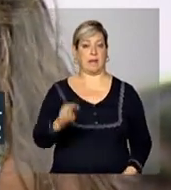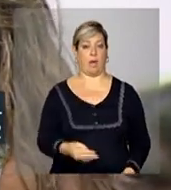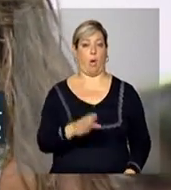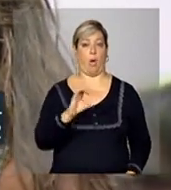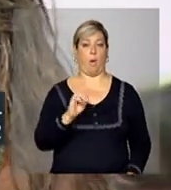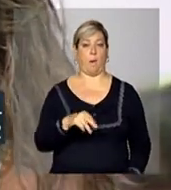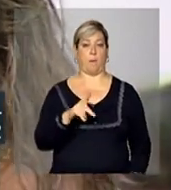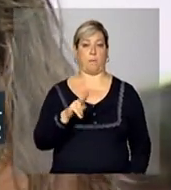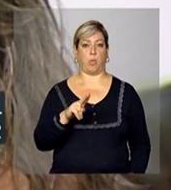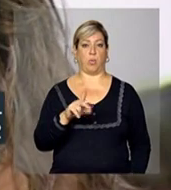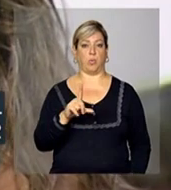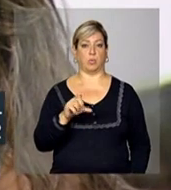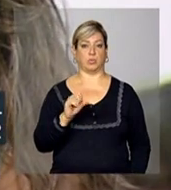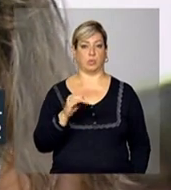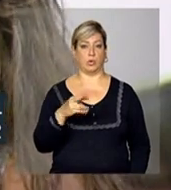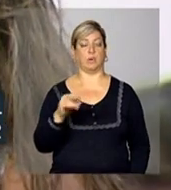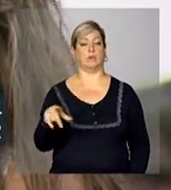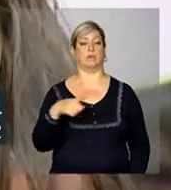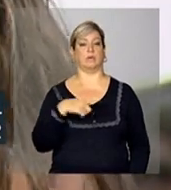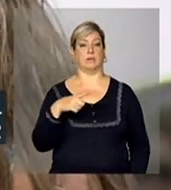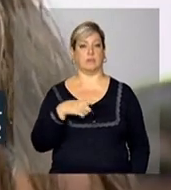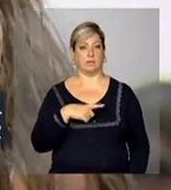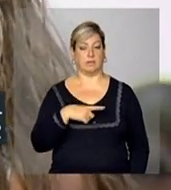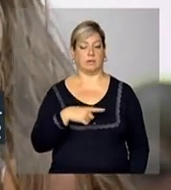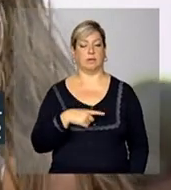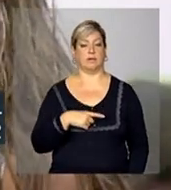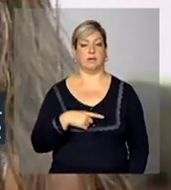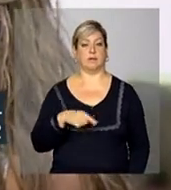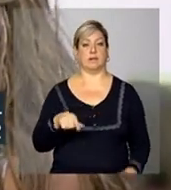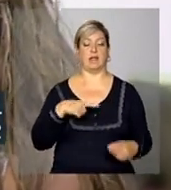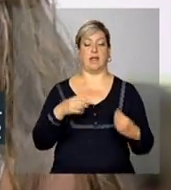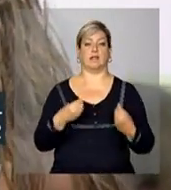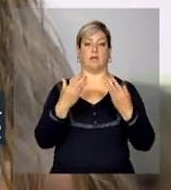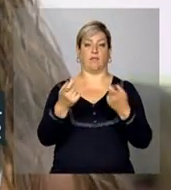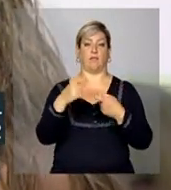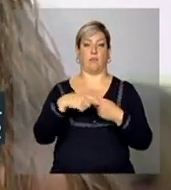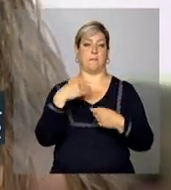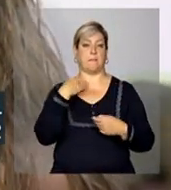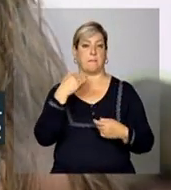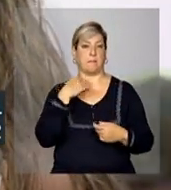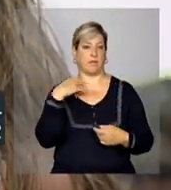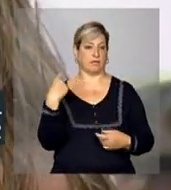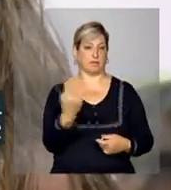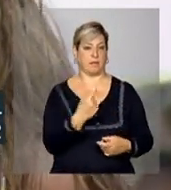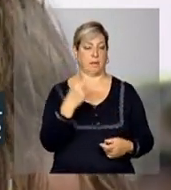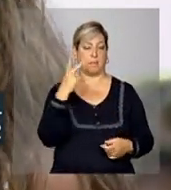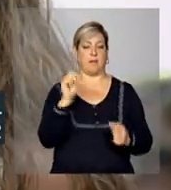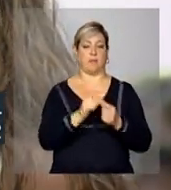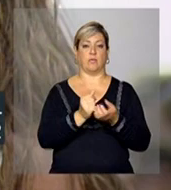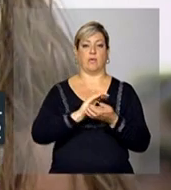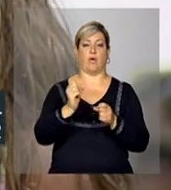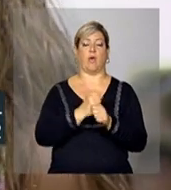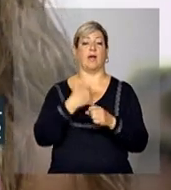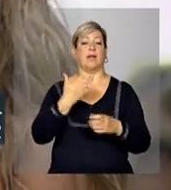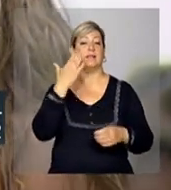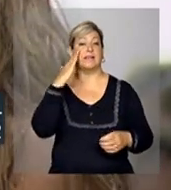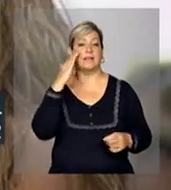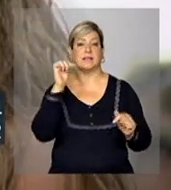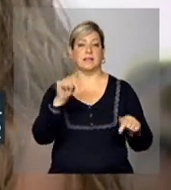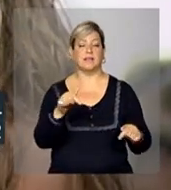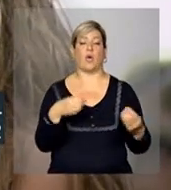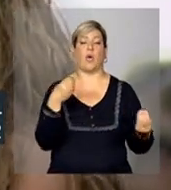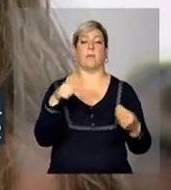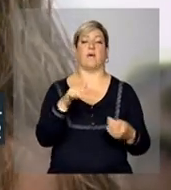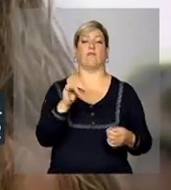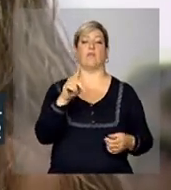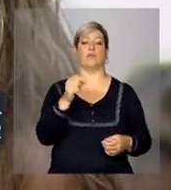que o BC devolveu para os bancos em geral para financiar grandes obras. Queria entender isso e como que esse fundo